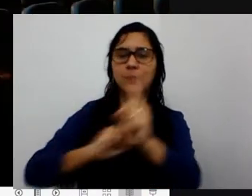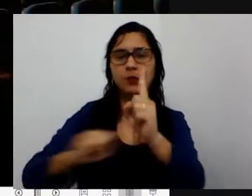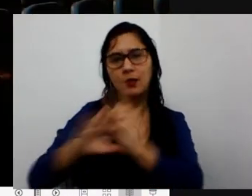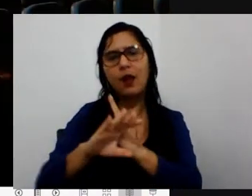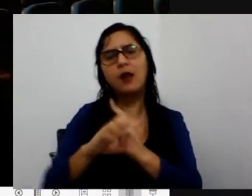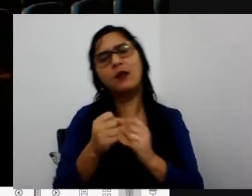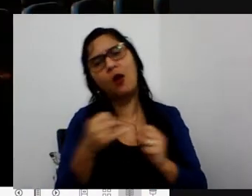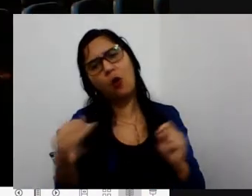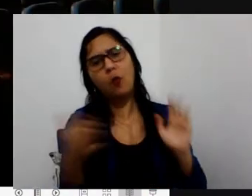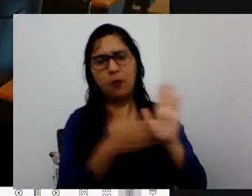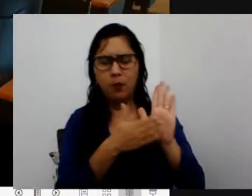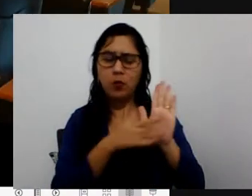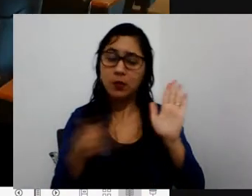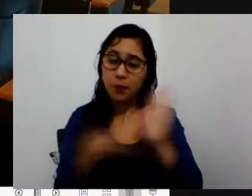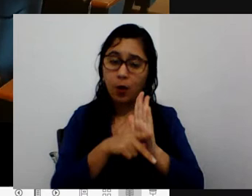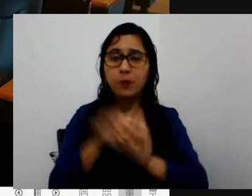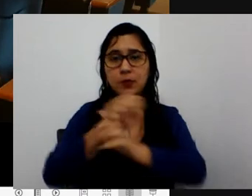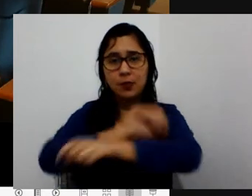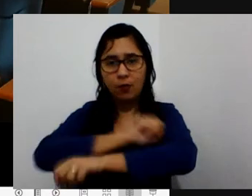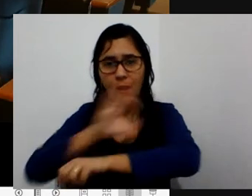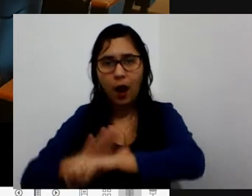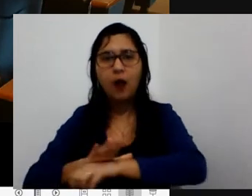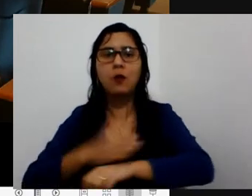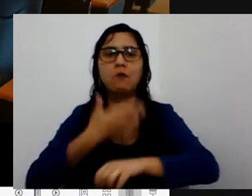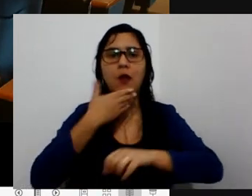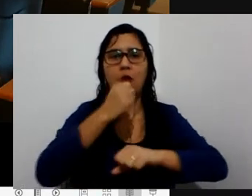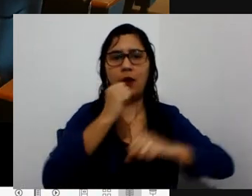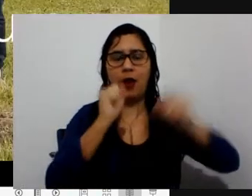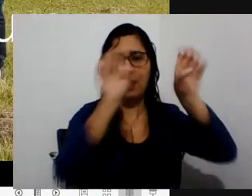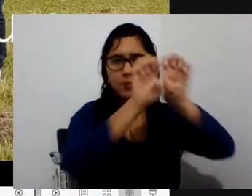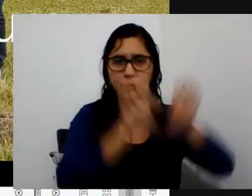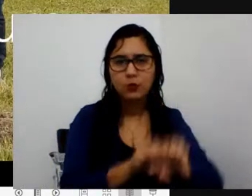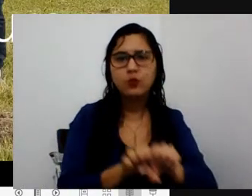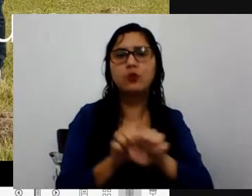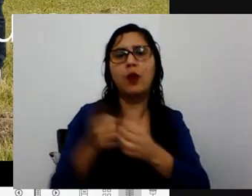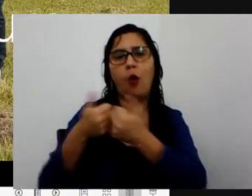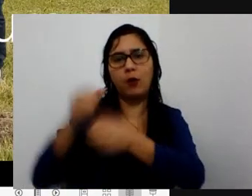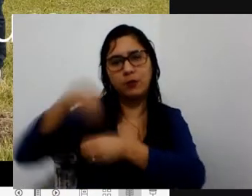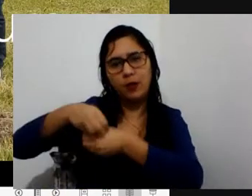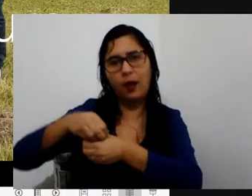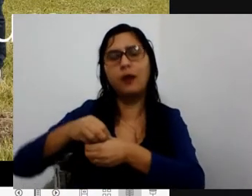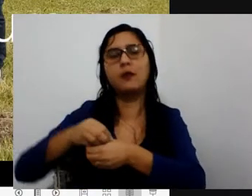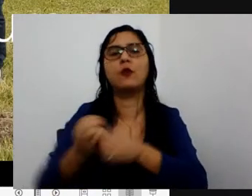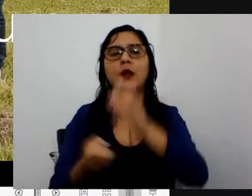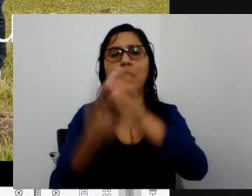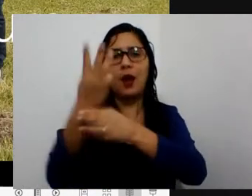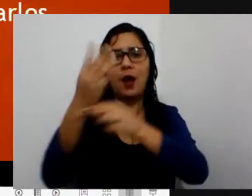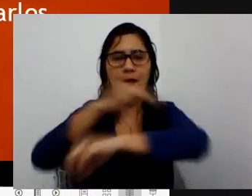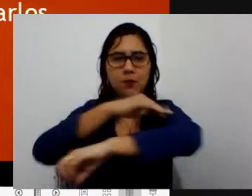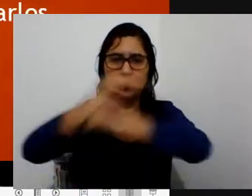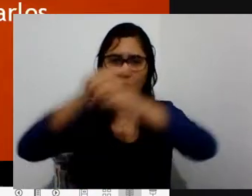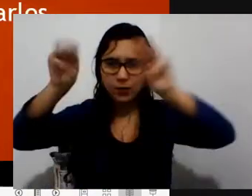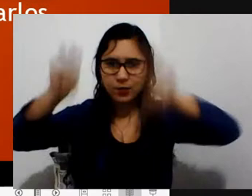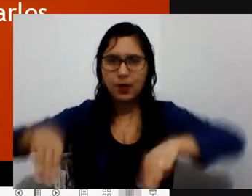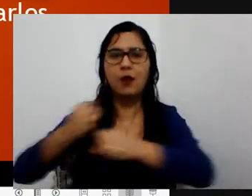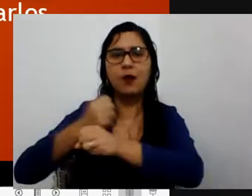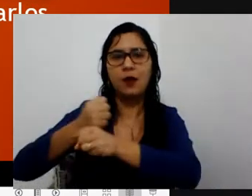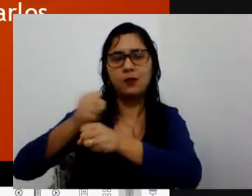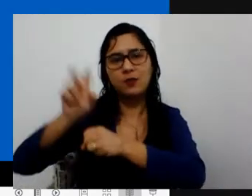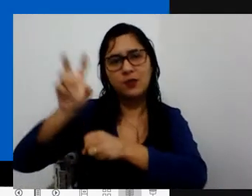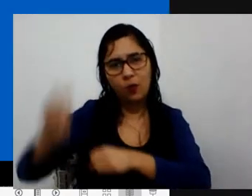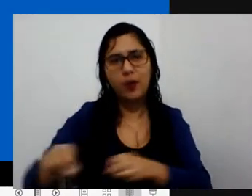campus de São Carlos: melhorias na infraestrutura, ônibus interno, criação do Museu 50 anos, criação do espaço de cultura